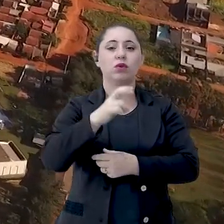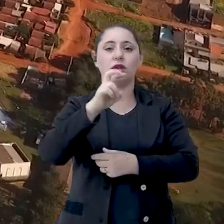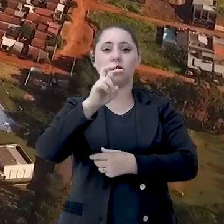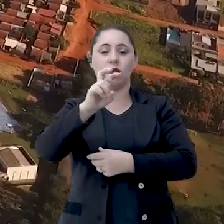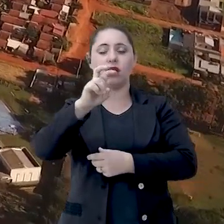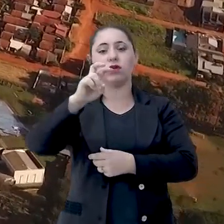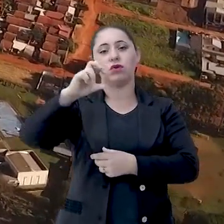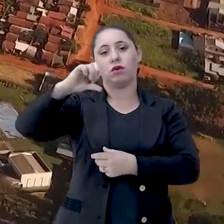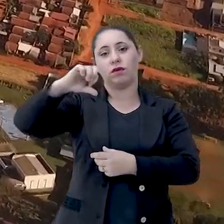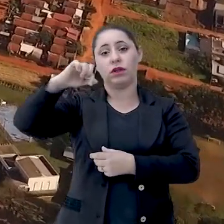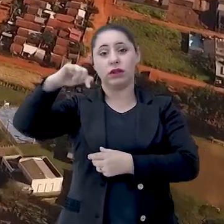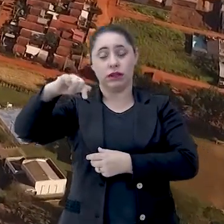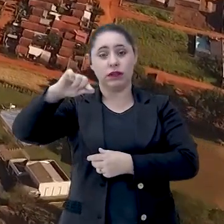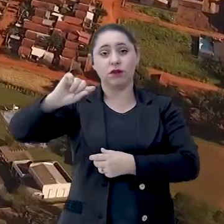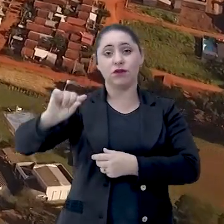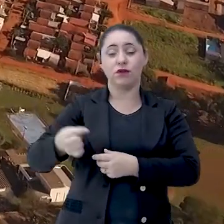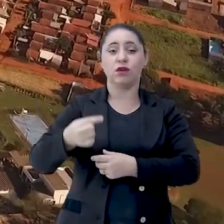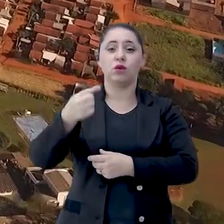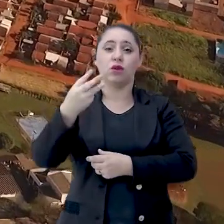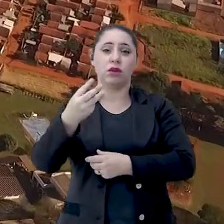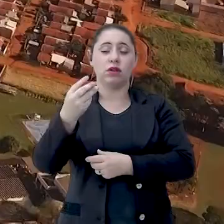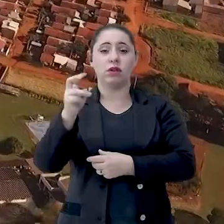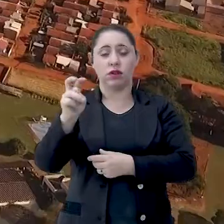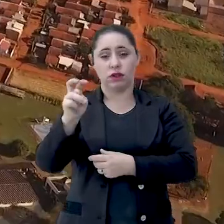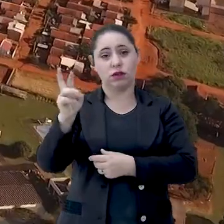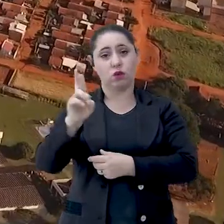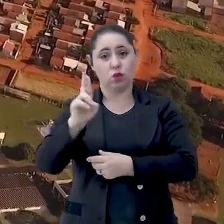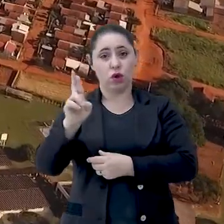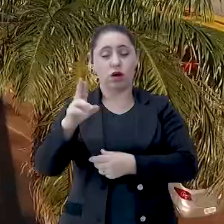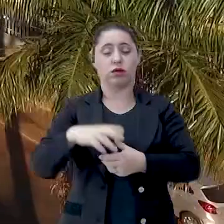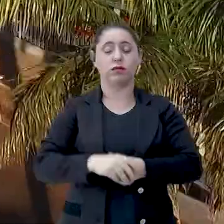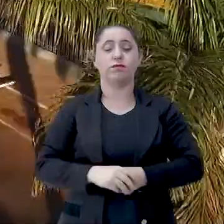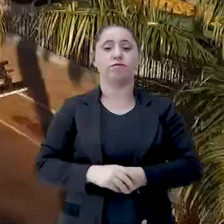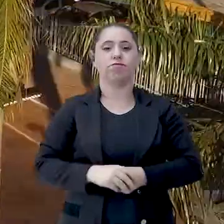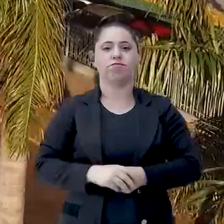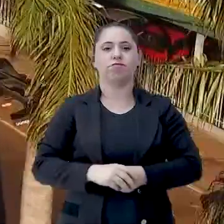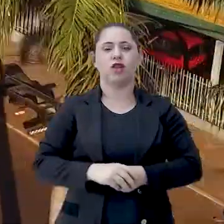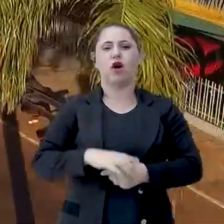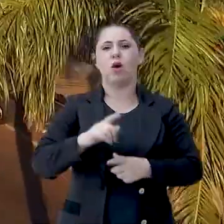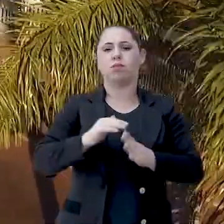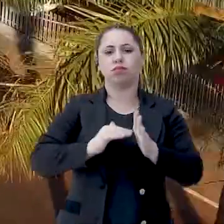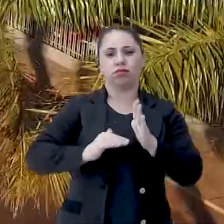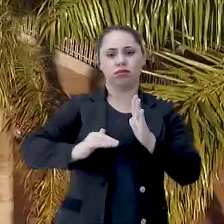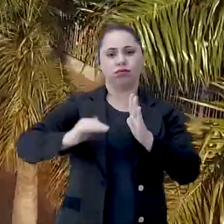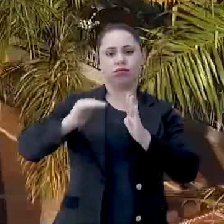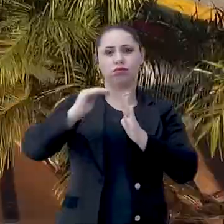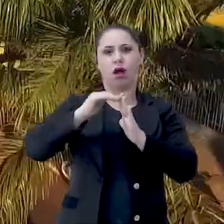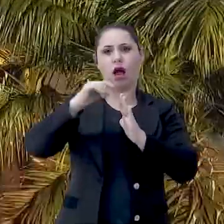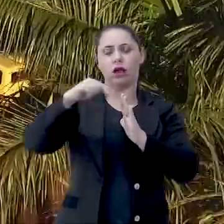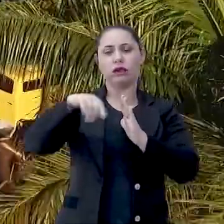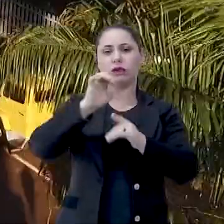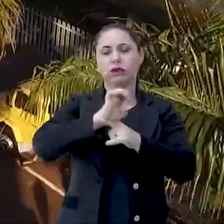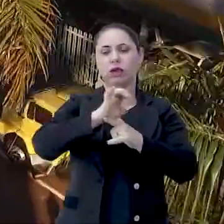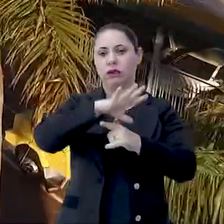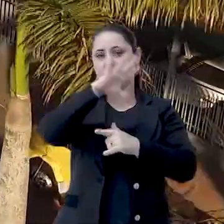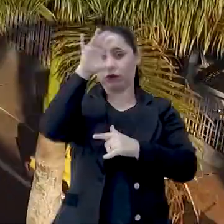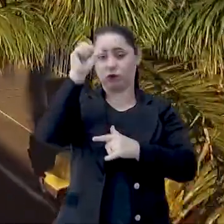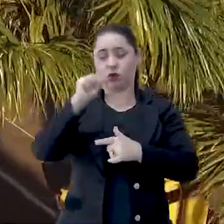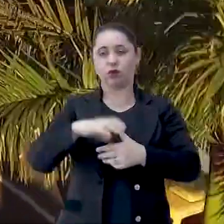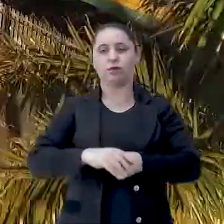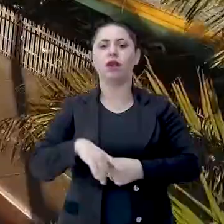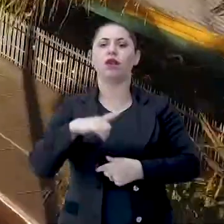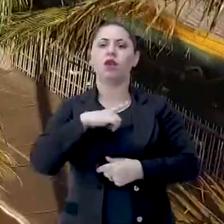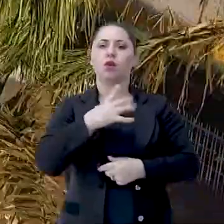uma das cidades do Cone Sul com melhor qualidade de vida. Recursos do Estado estimado em mais